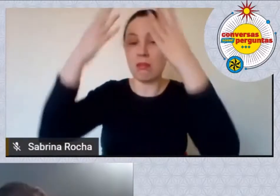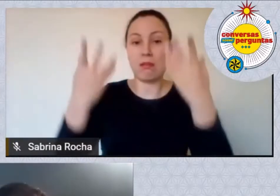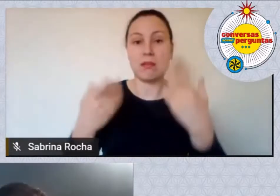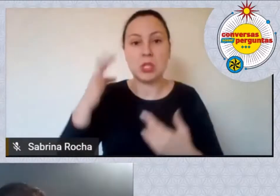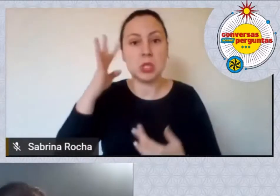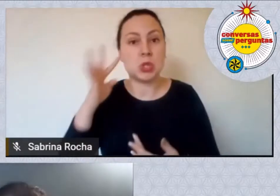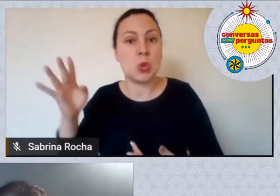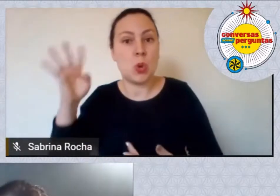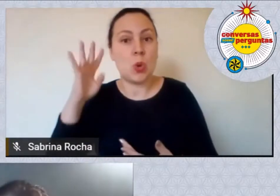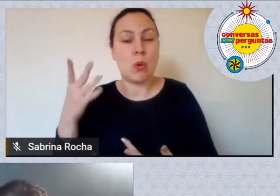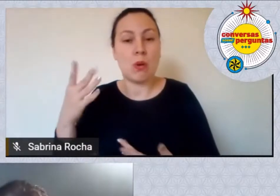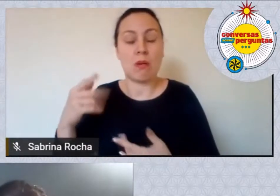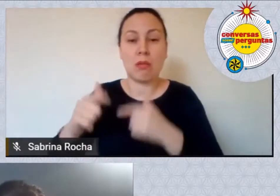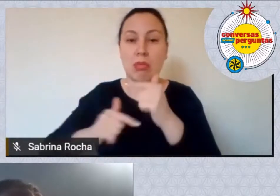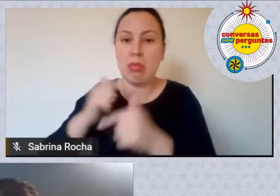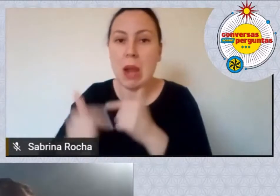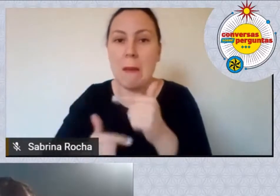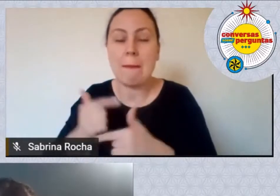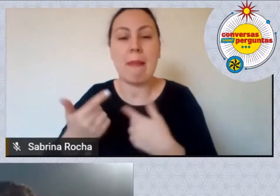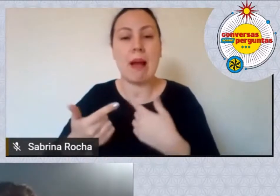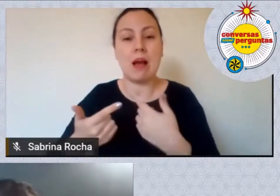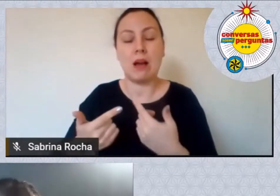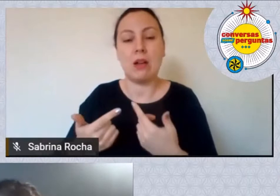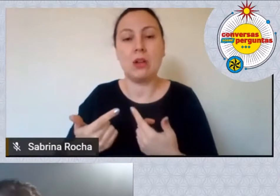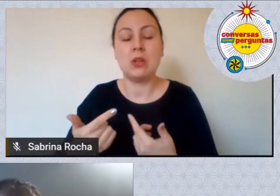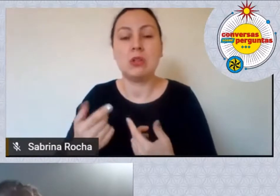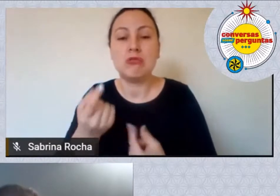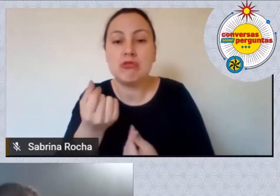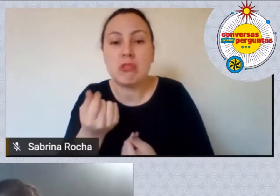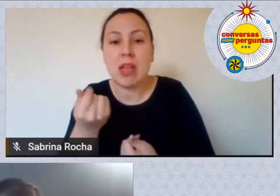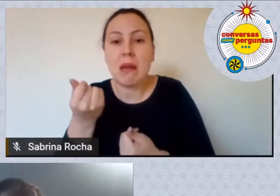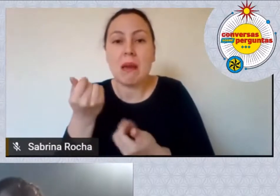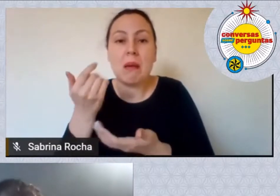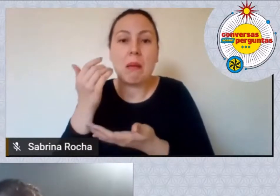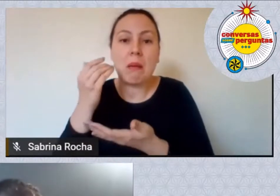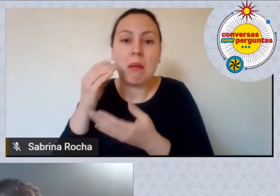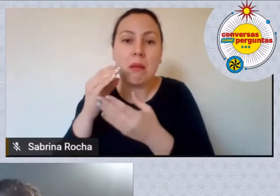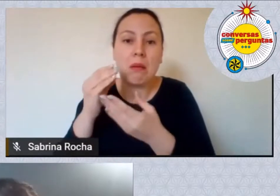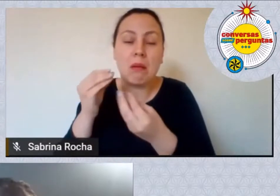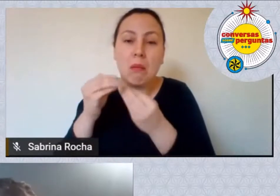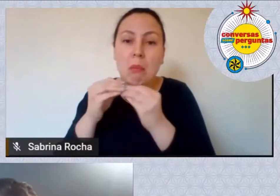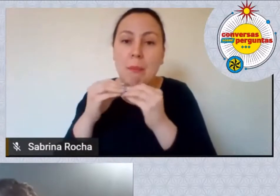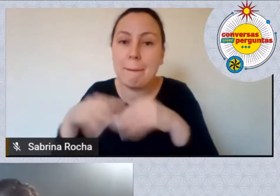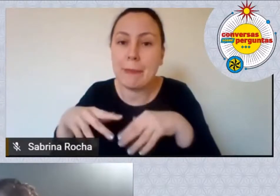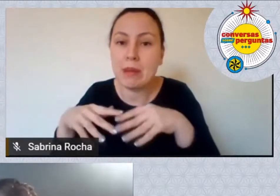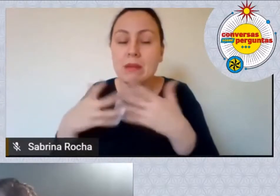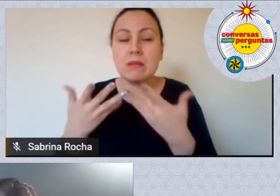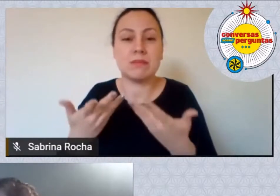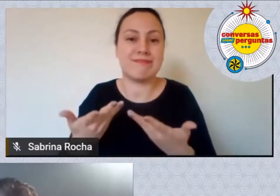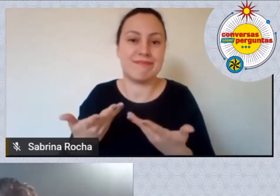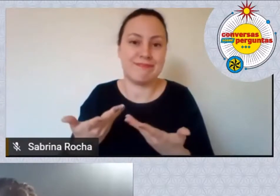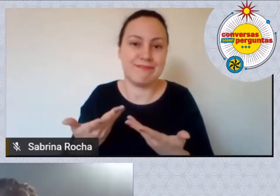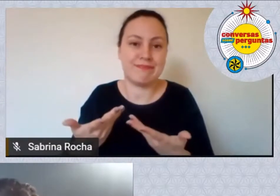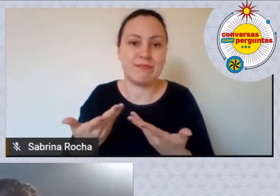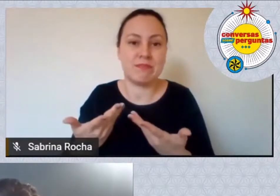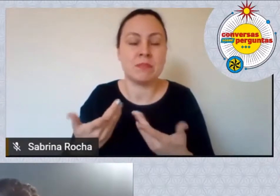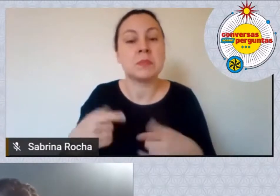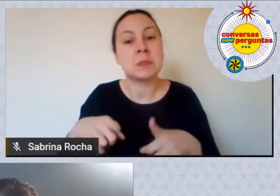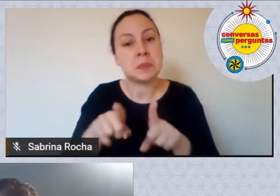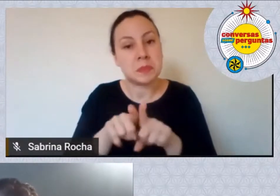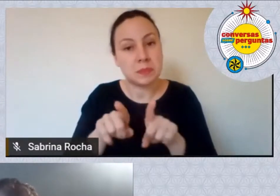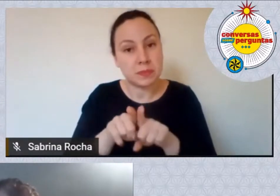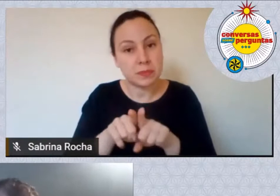de dinheiro, quanto de projetos de vida que foram atravessados, e ainda o